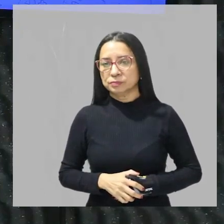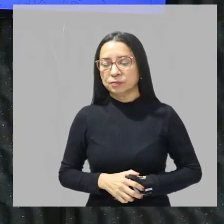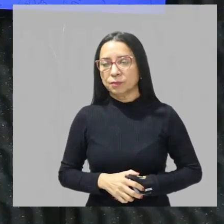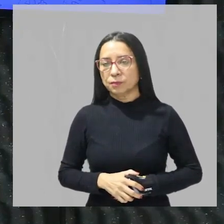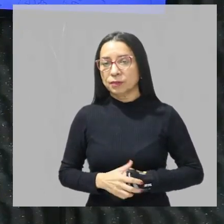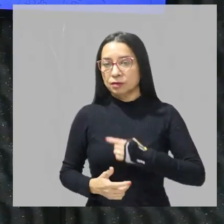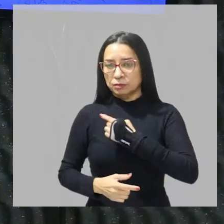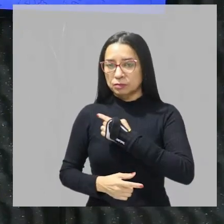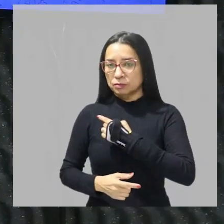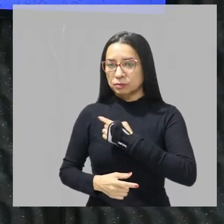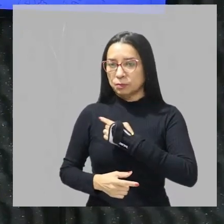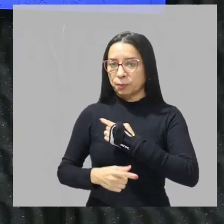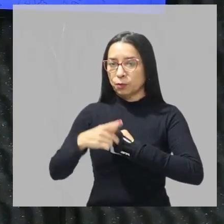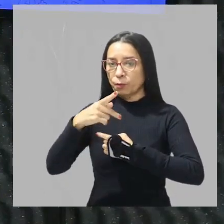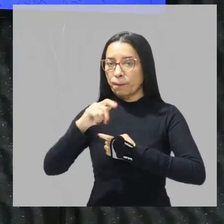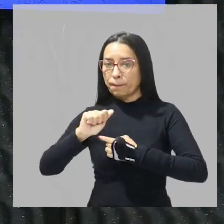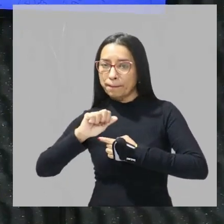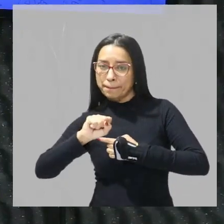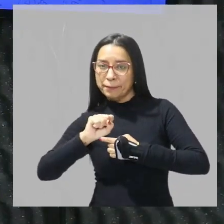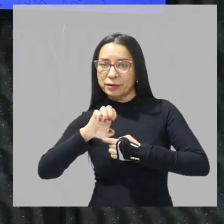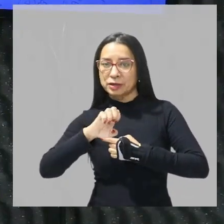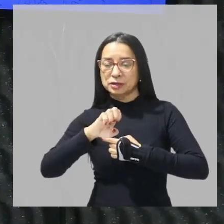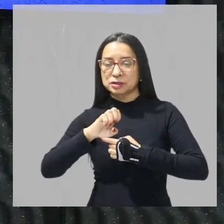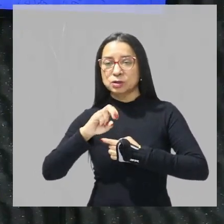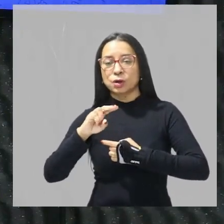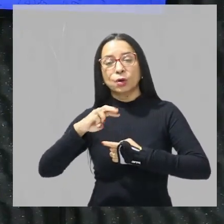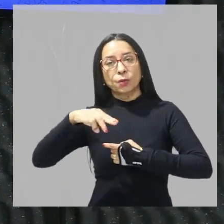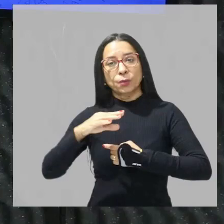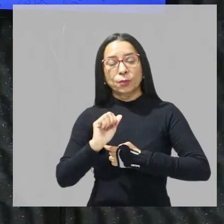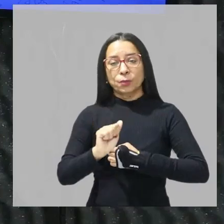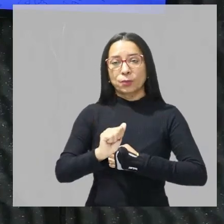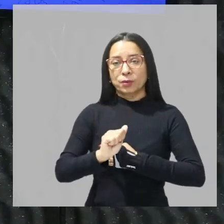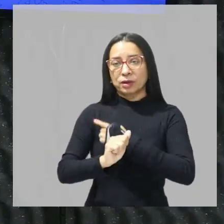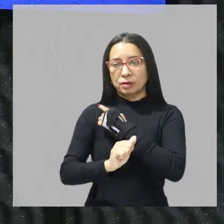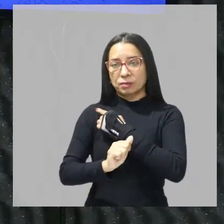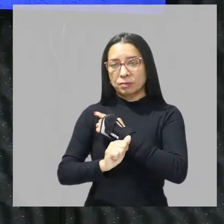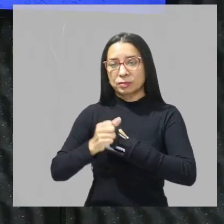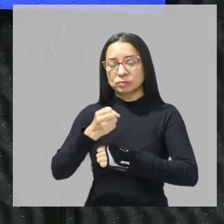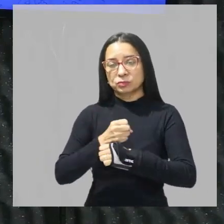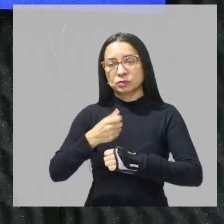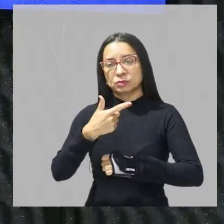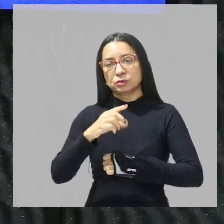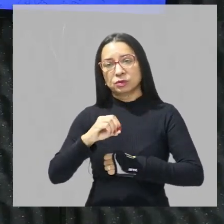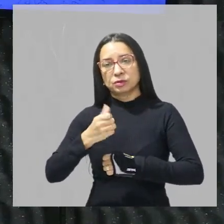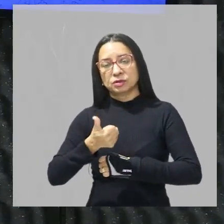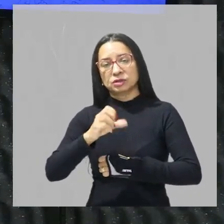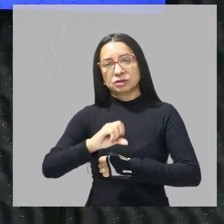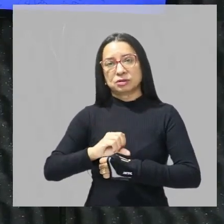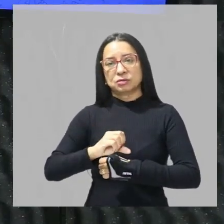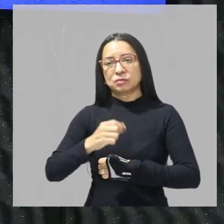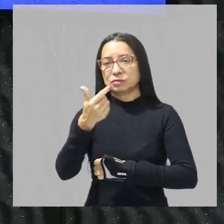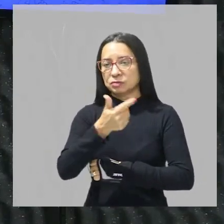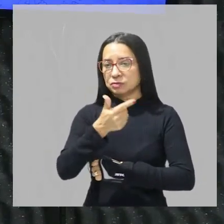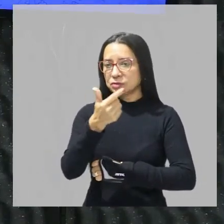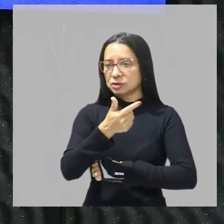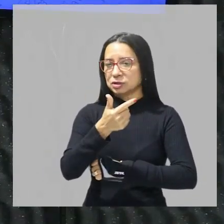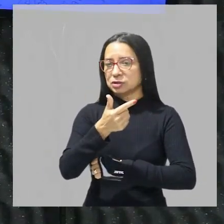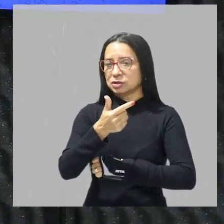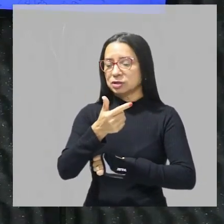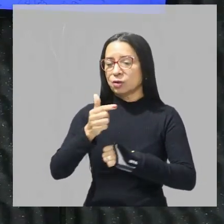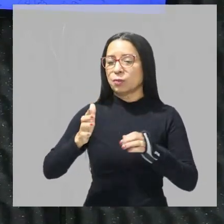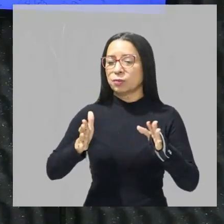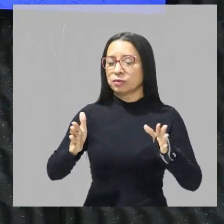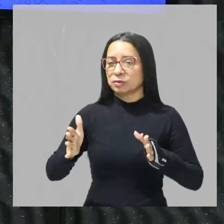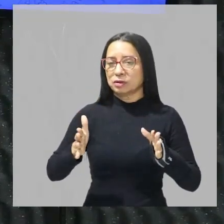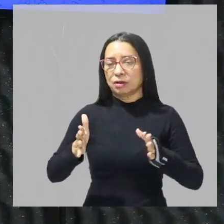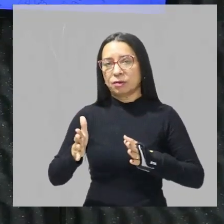UEMA em 2019, foi da segunda etapa, tá? Na segunda etapa, eles colocam questões subjetivas, tá?